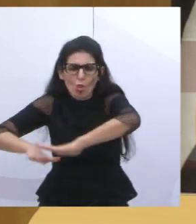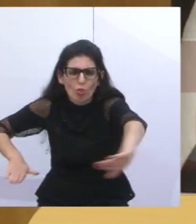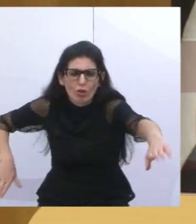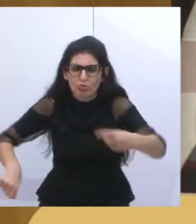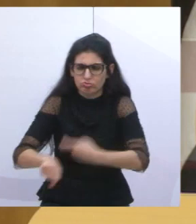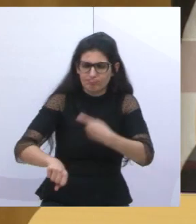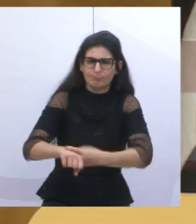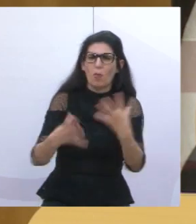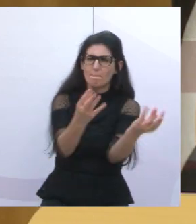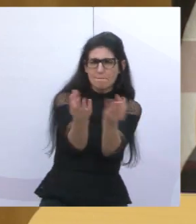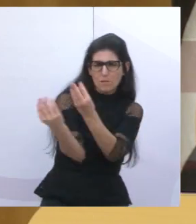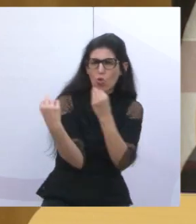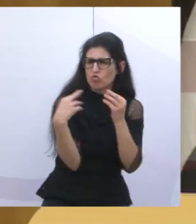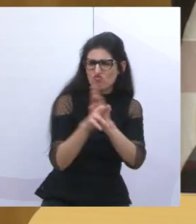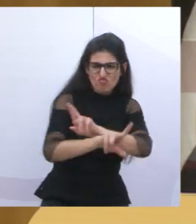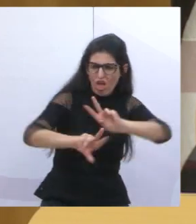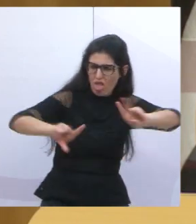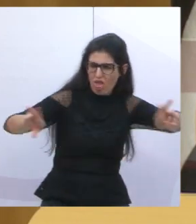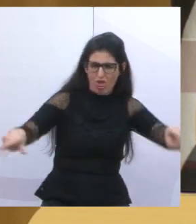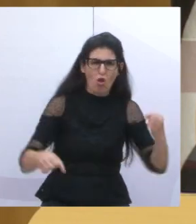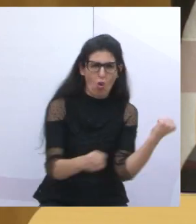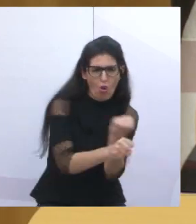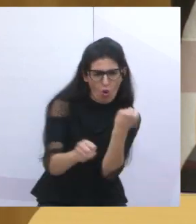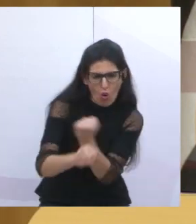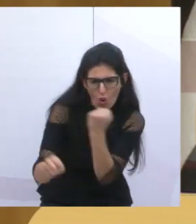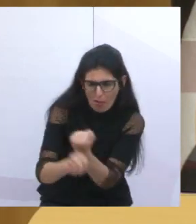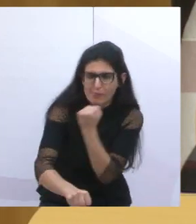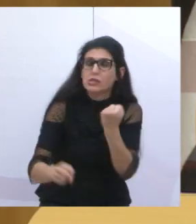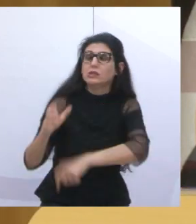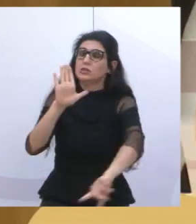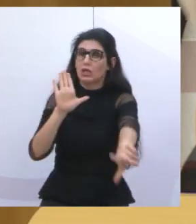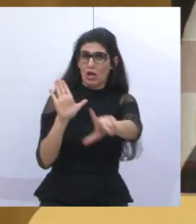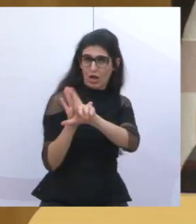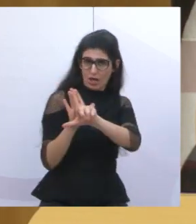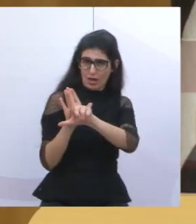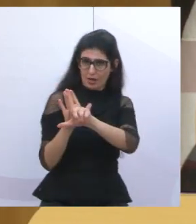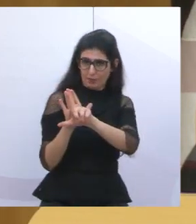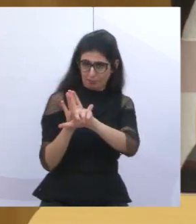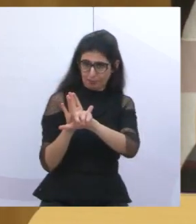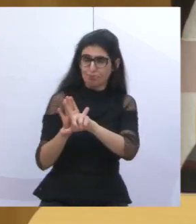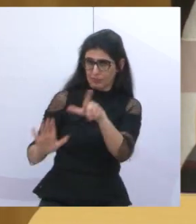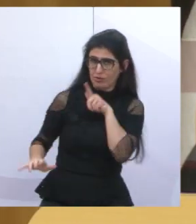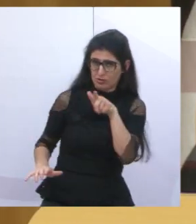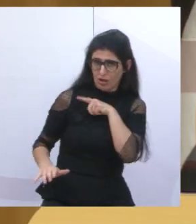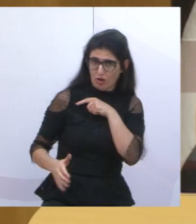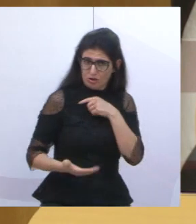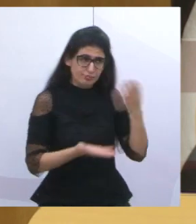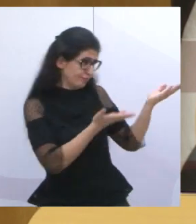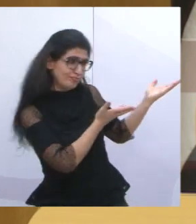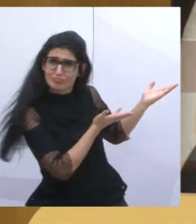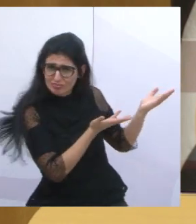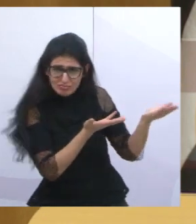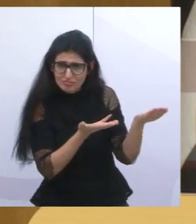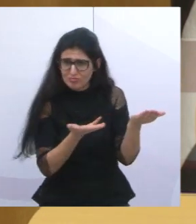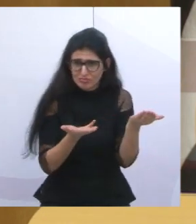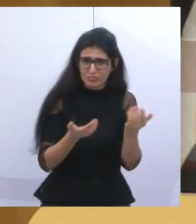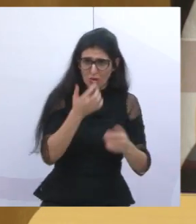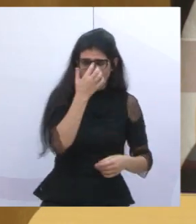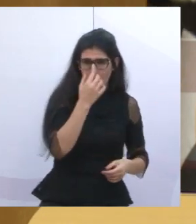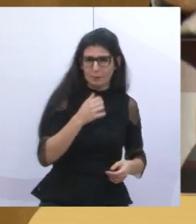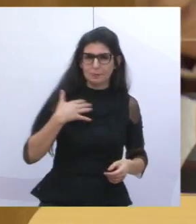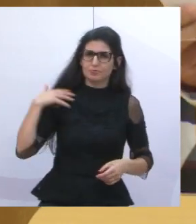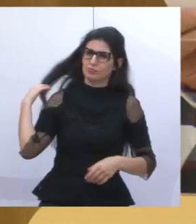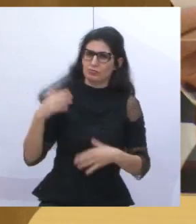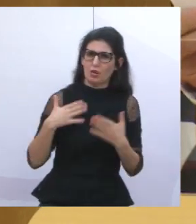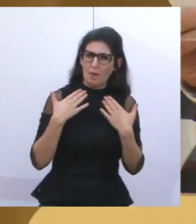diversas obras. Isso está na lei que instituiu aqui o Programa Comunitário